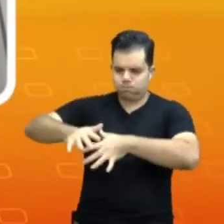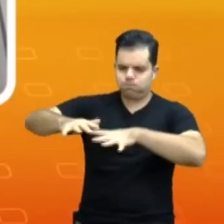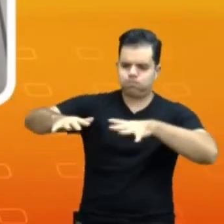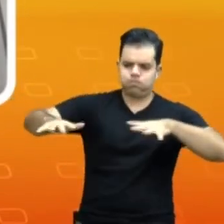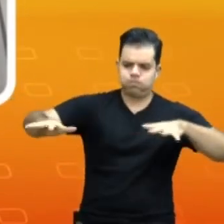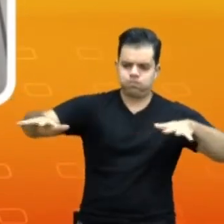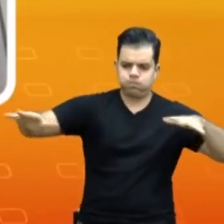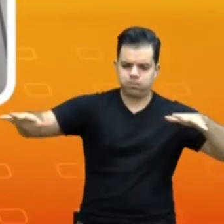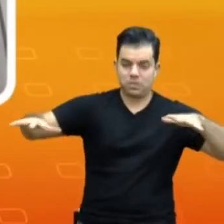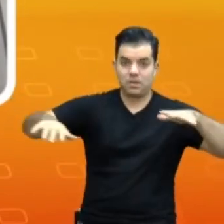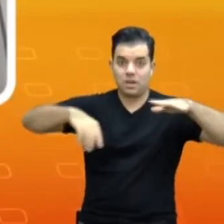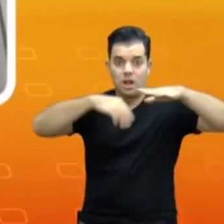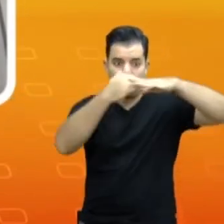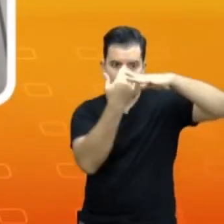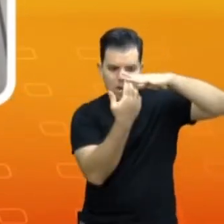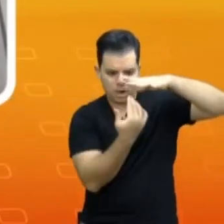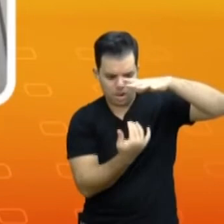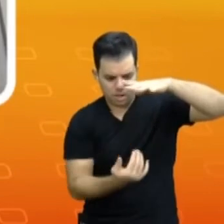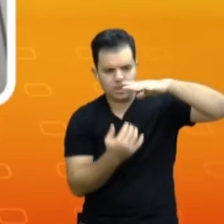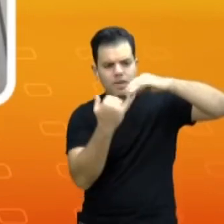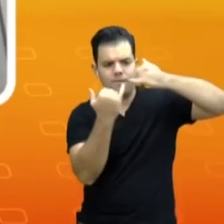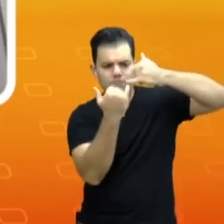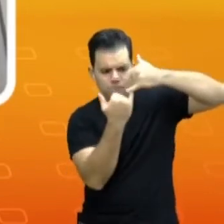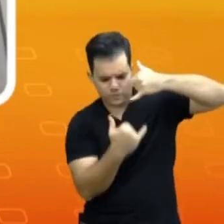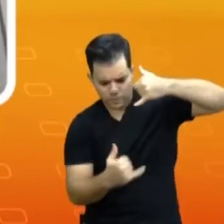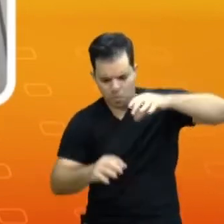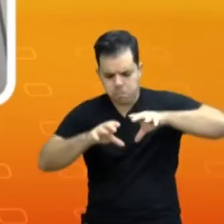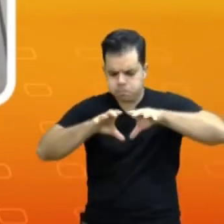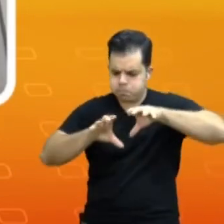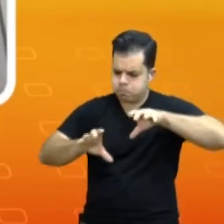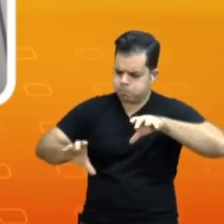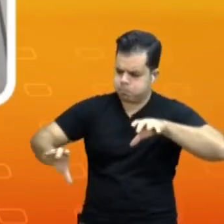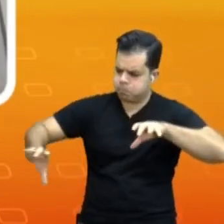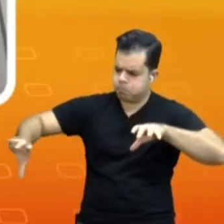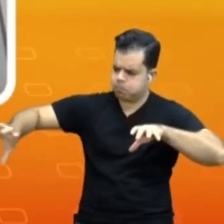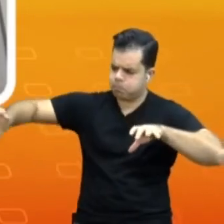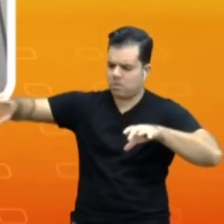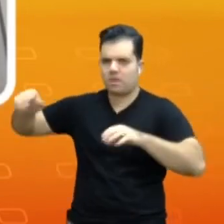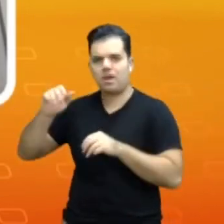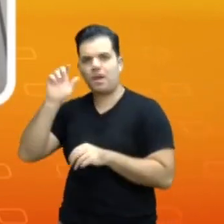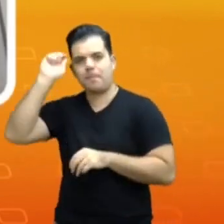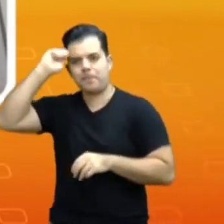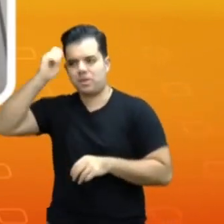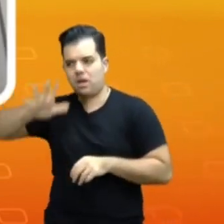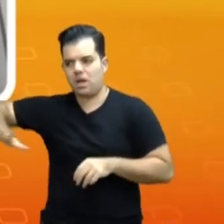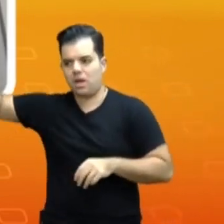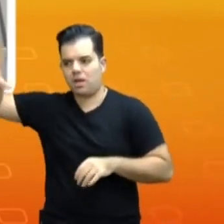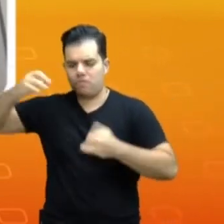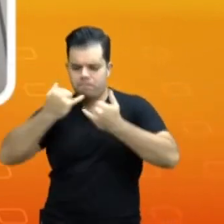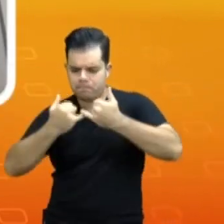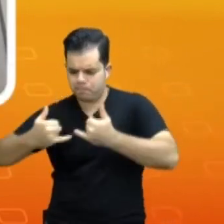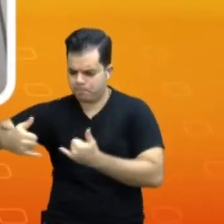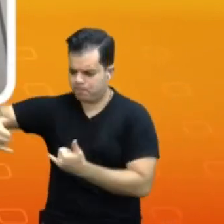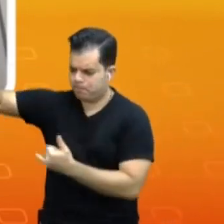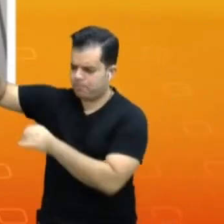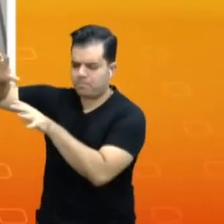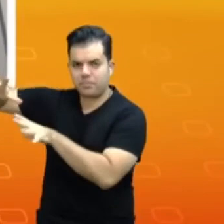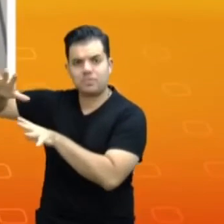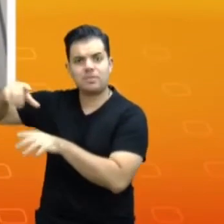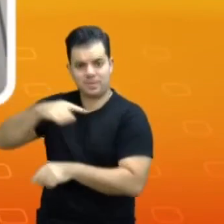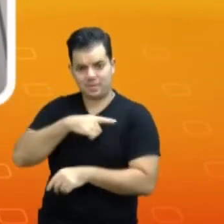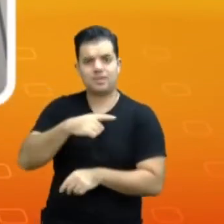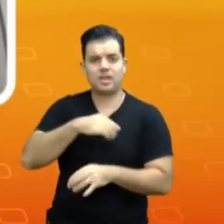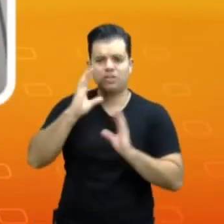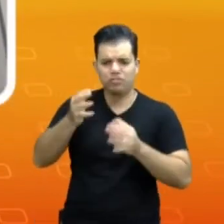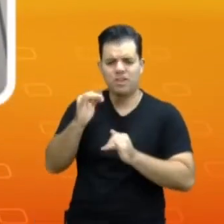africano. Normalmente, a gente tinha o contorno Europa, Américas, e a disponibilidade agora, a possibilidade de buscar